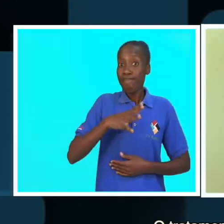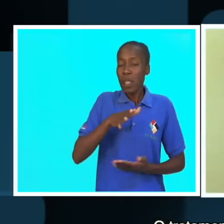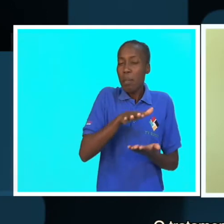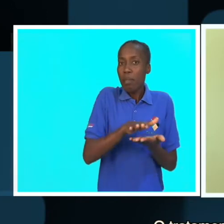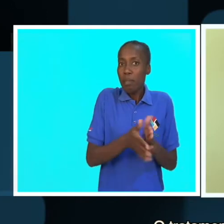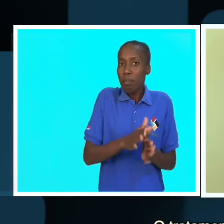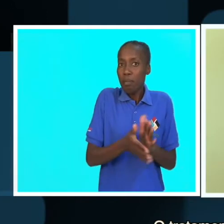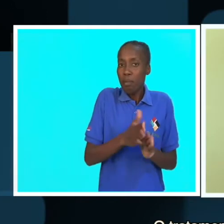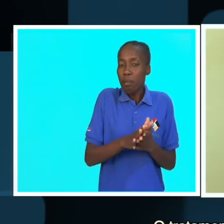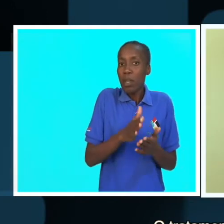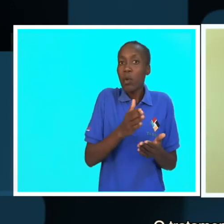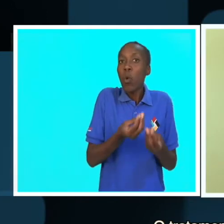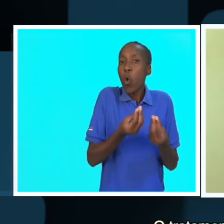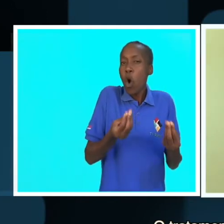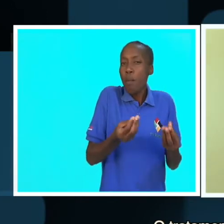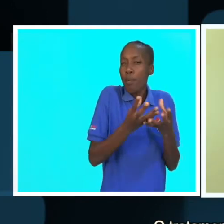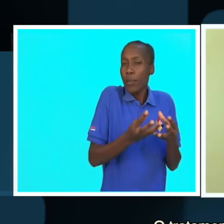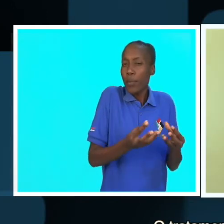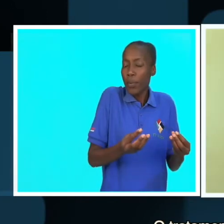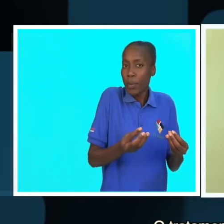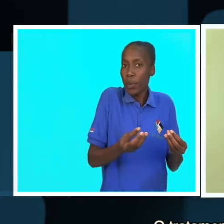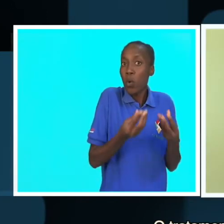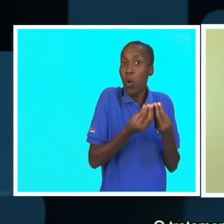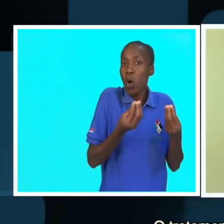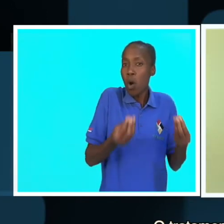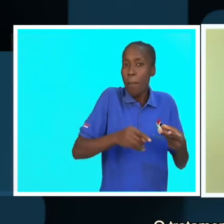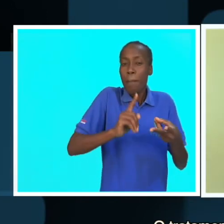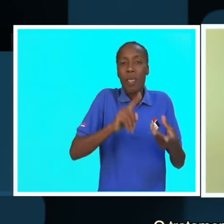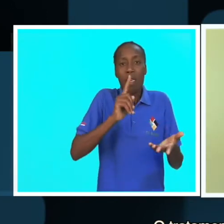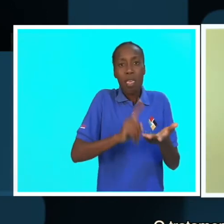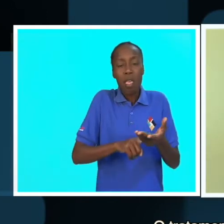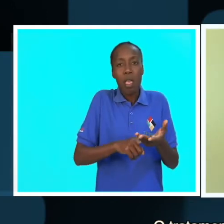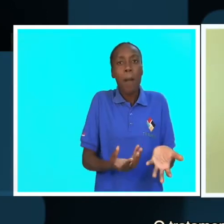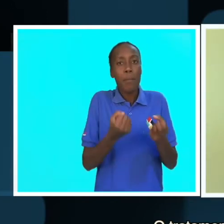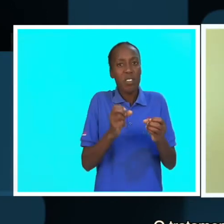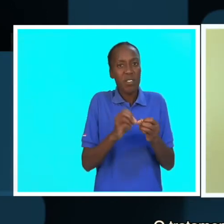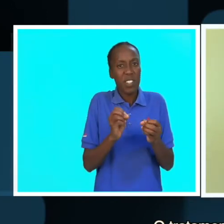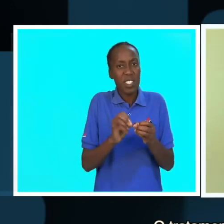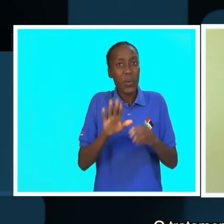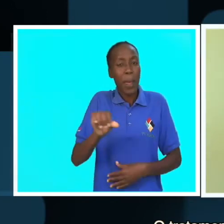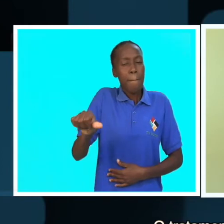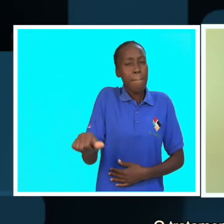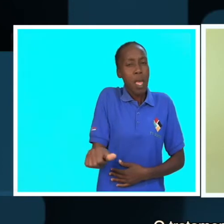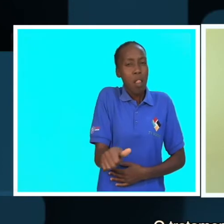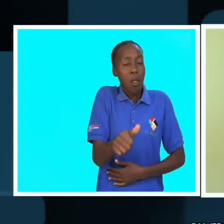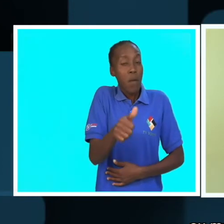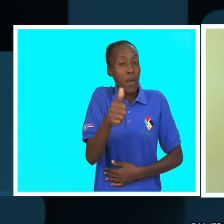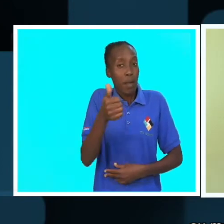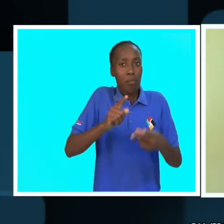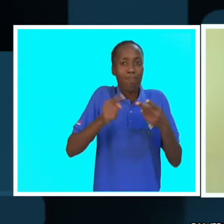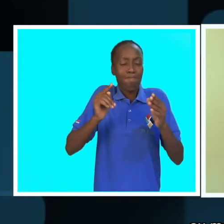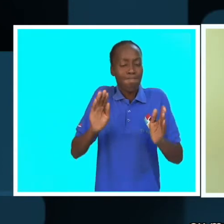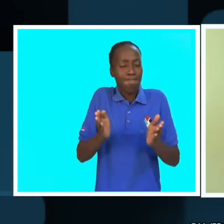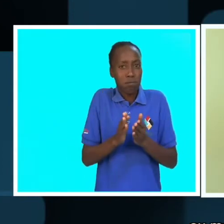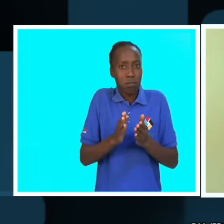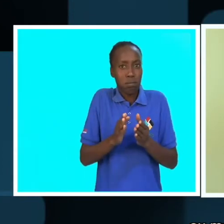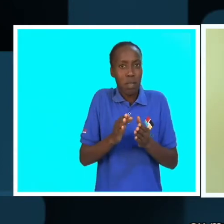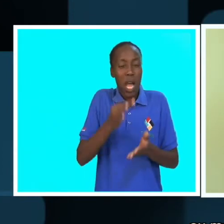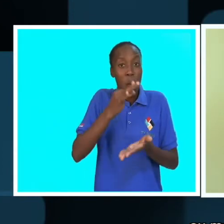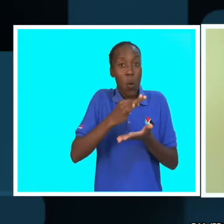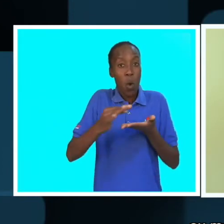E o tratamento cinja-se, na verdade, em diminuir as sequelas ou melhorar a